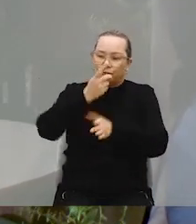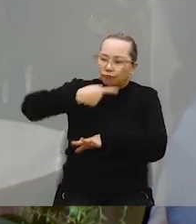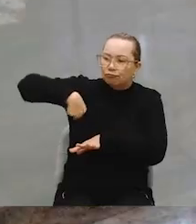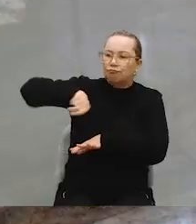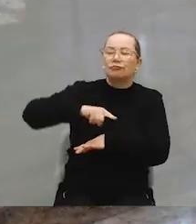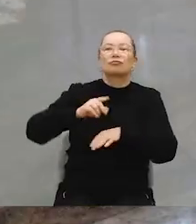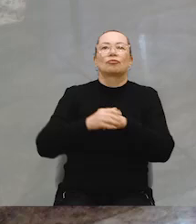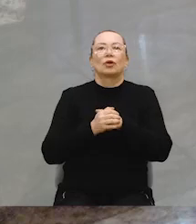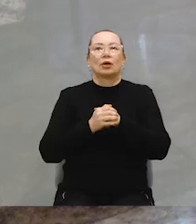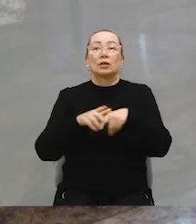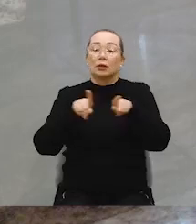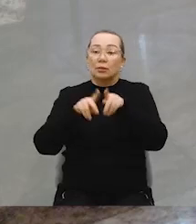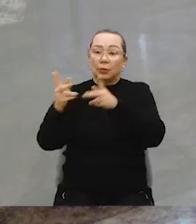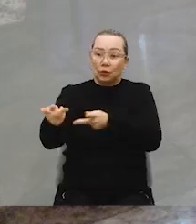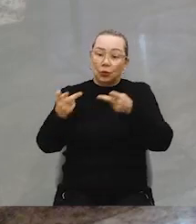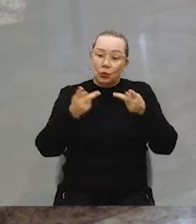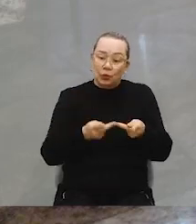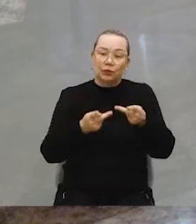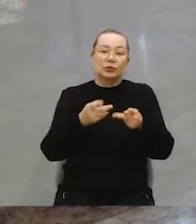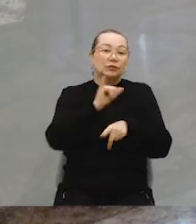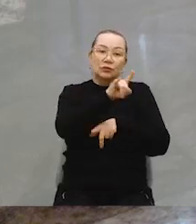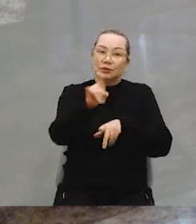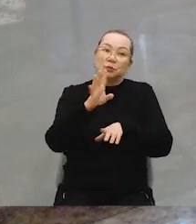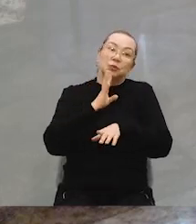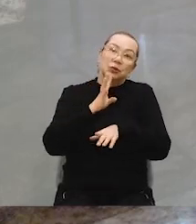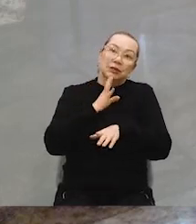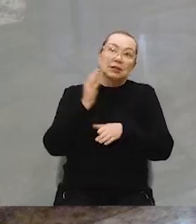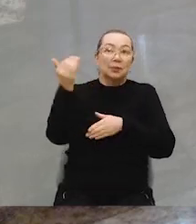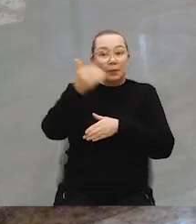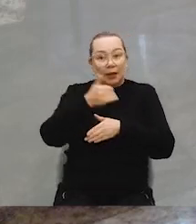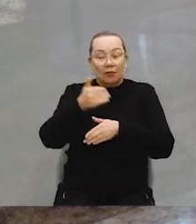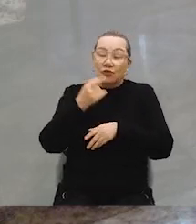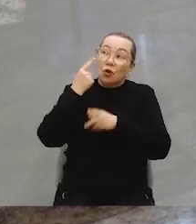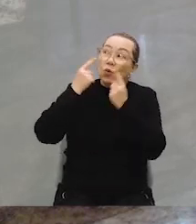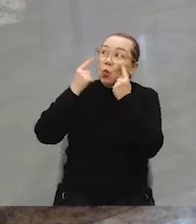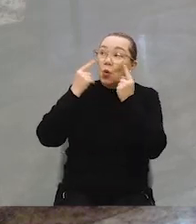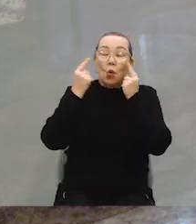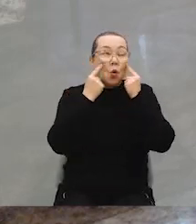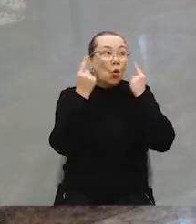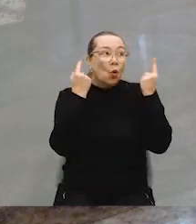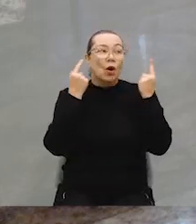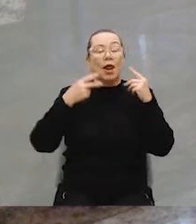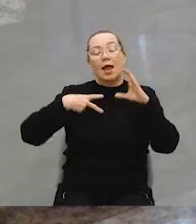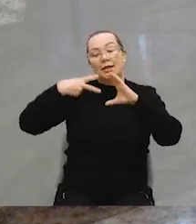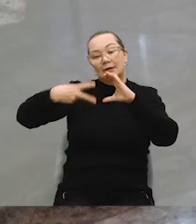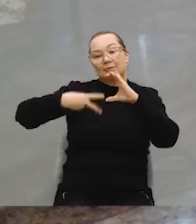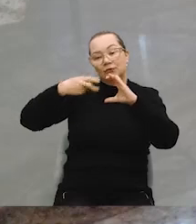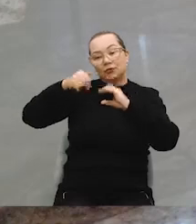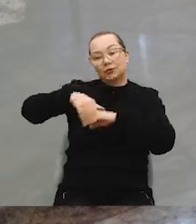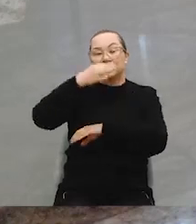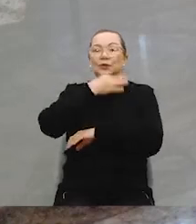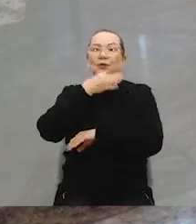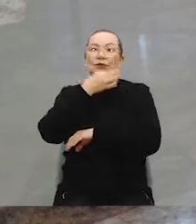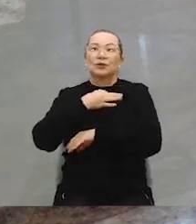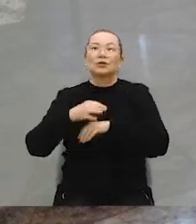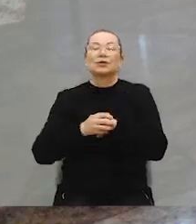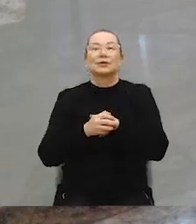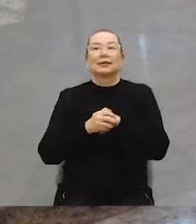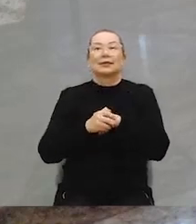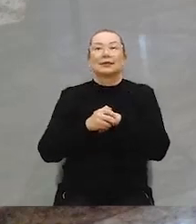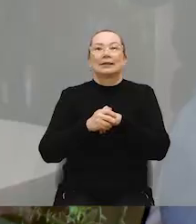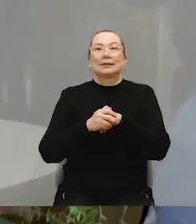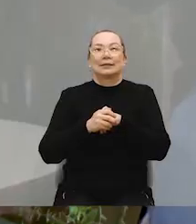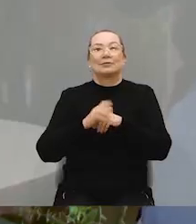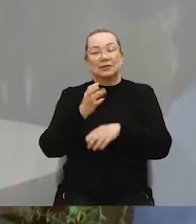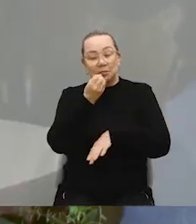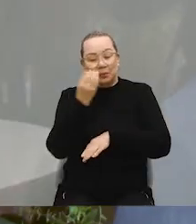gente. E convidar, então, né, quem ainda não viu, para dar uma passada aqui na Câmara de Vereadores de Caxias, né?